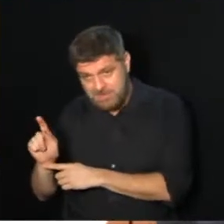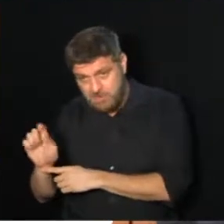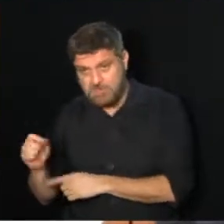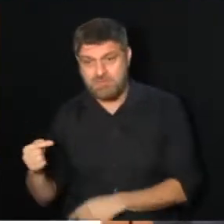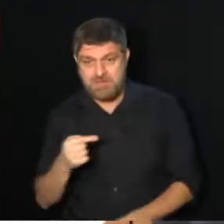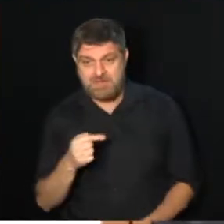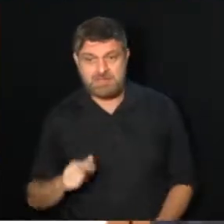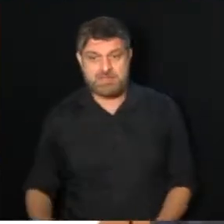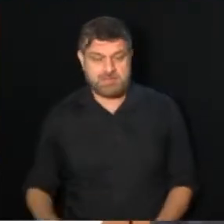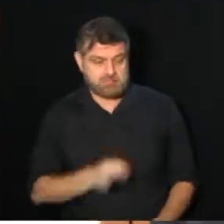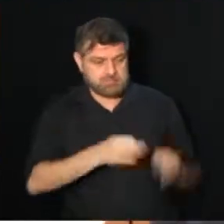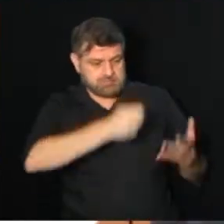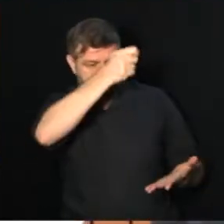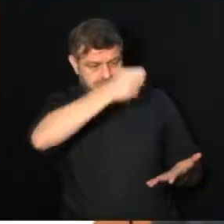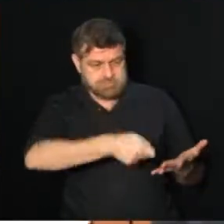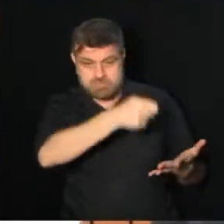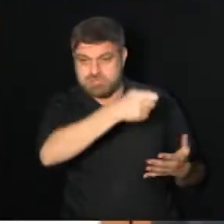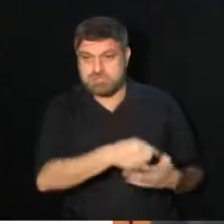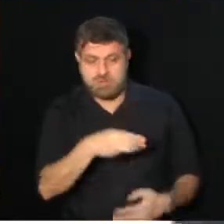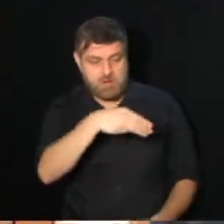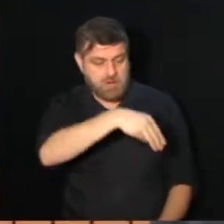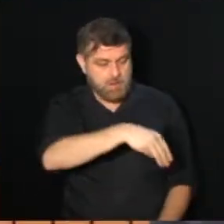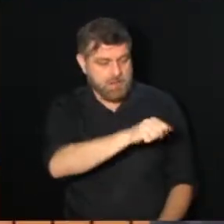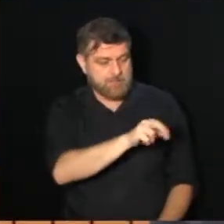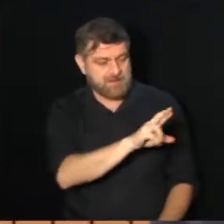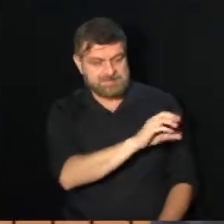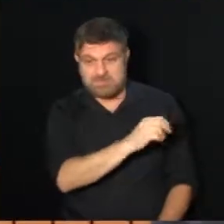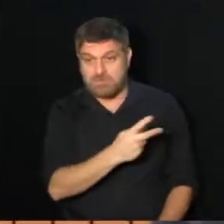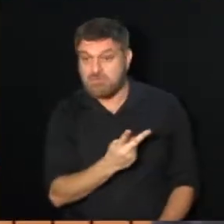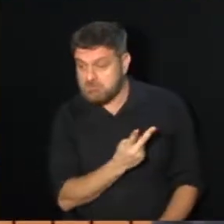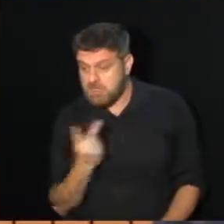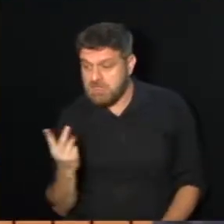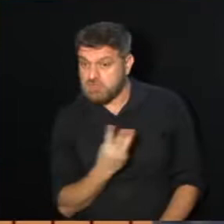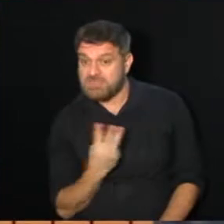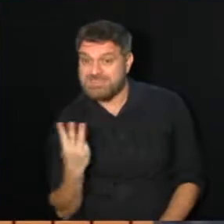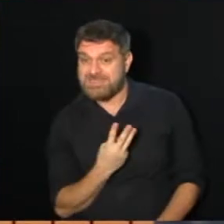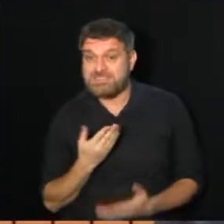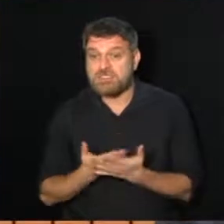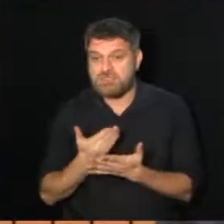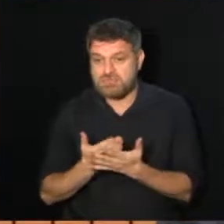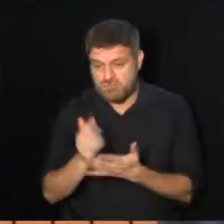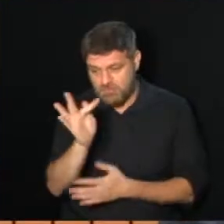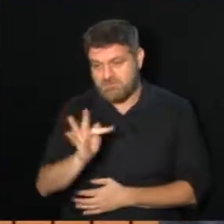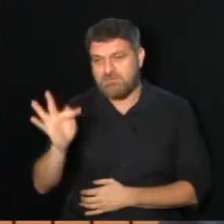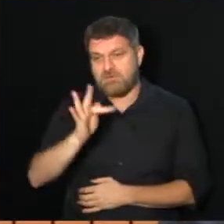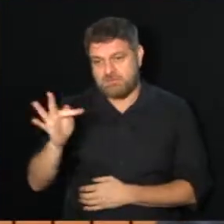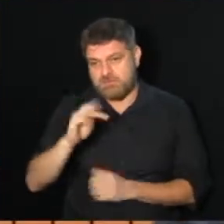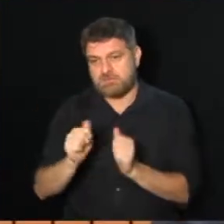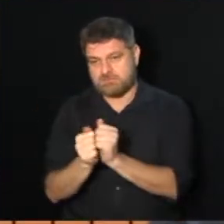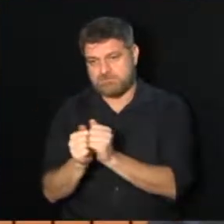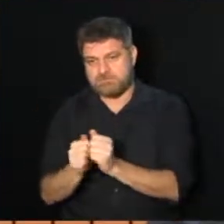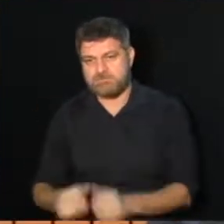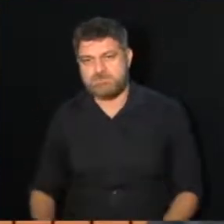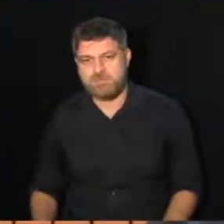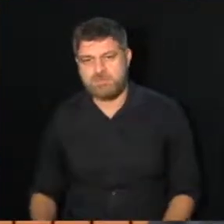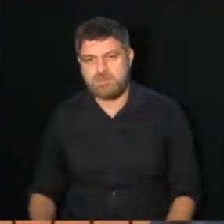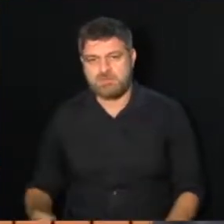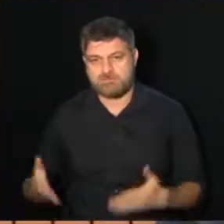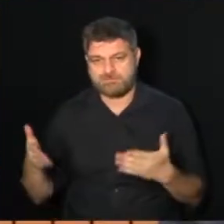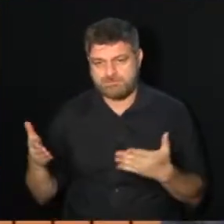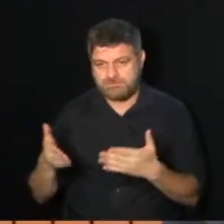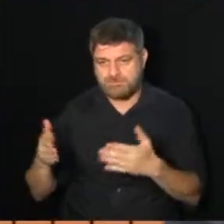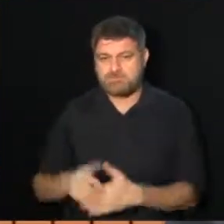à frente do Tribunal de Justiça. Então, fica aqui os destaques, e eu passo nessa sequência rapidamente a palavra a Maria Aparecida Barbosa e a Flávia